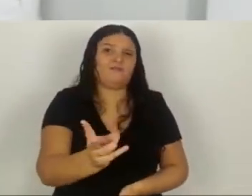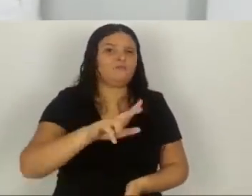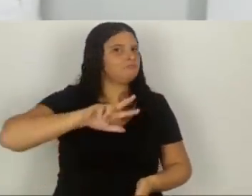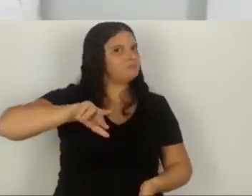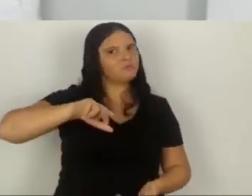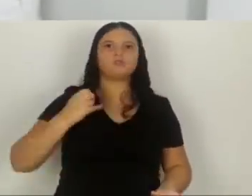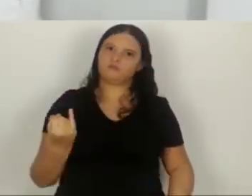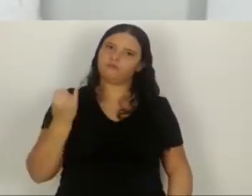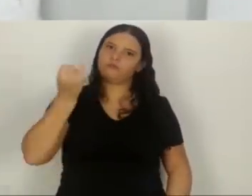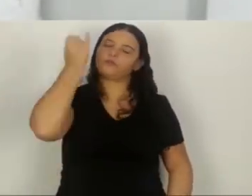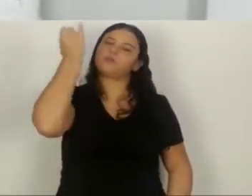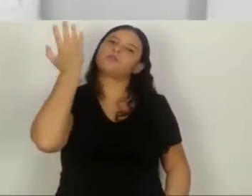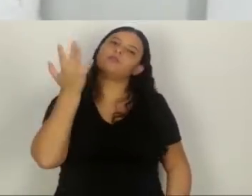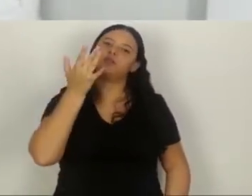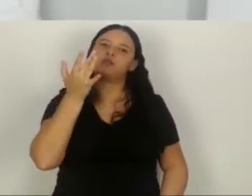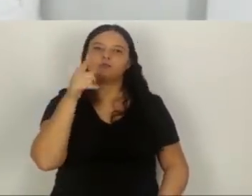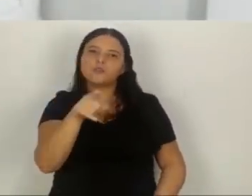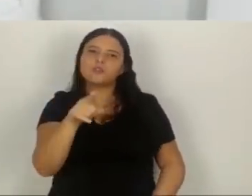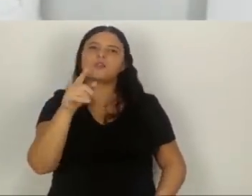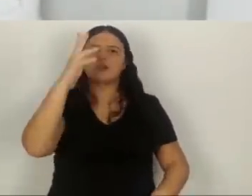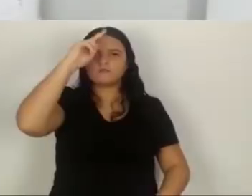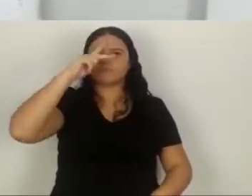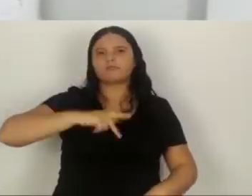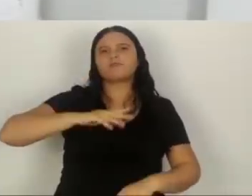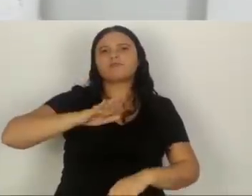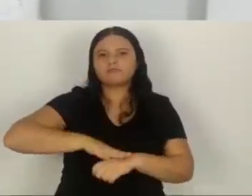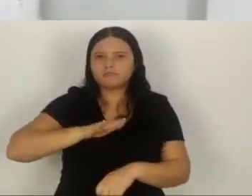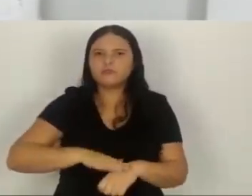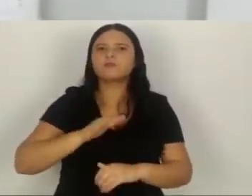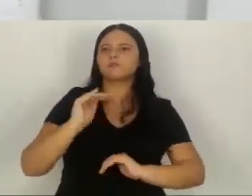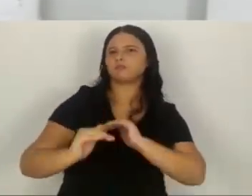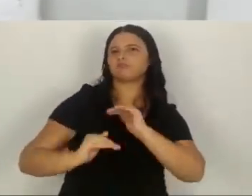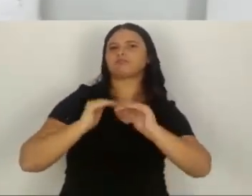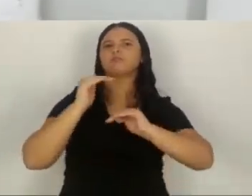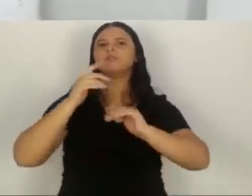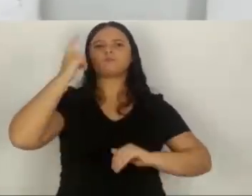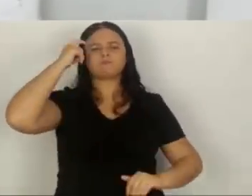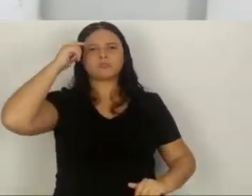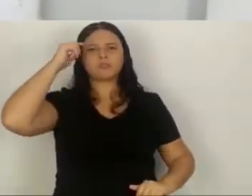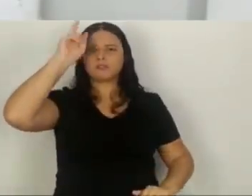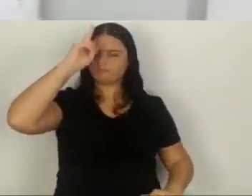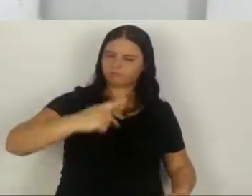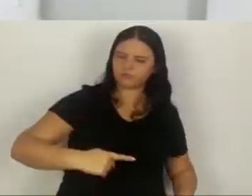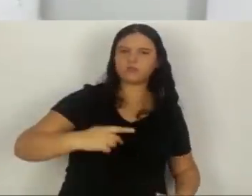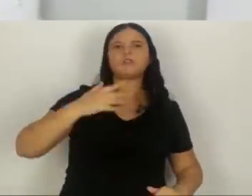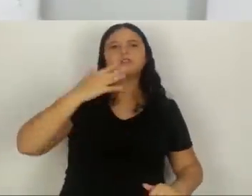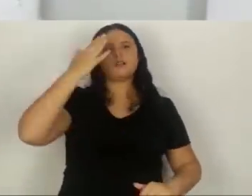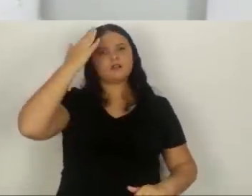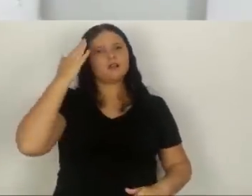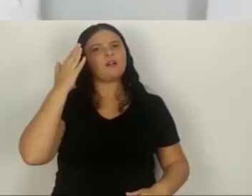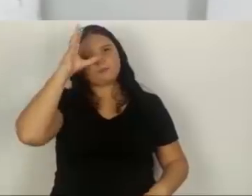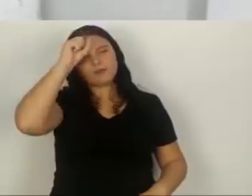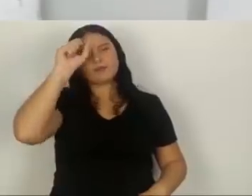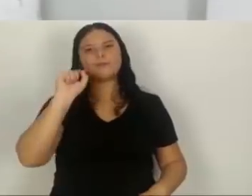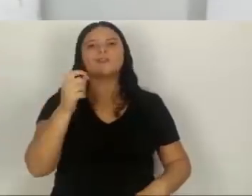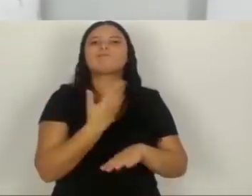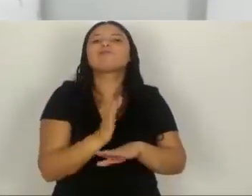acho importante também você ter autonomia, você desenvolver a sua individualidade, você aprender a se virar,